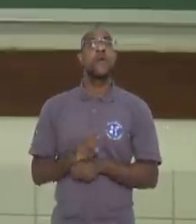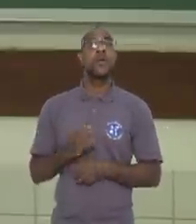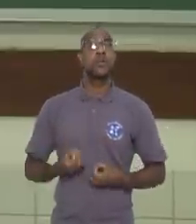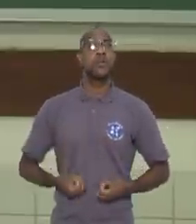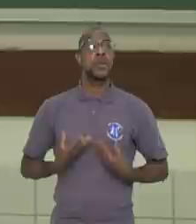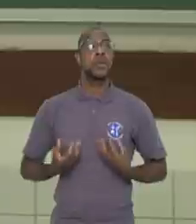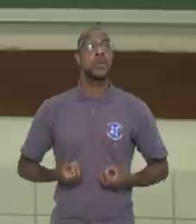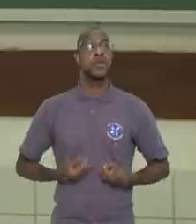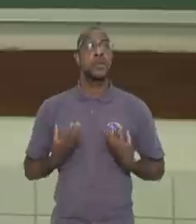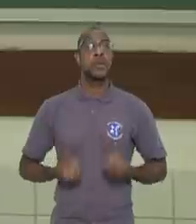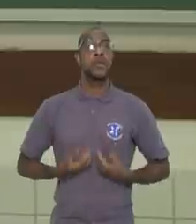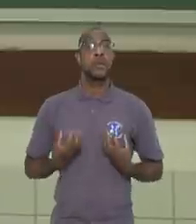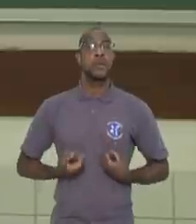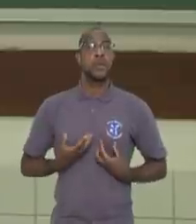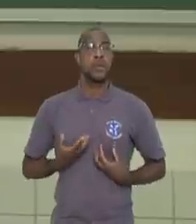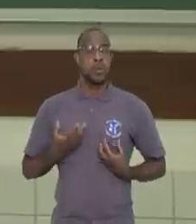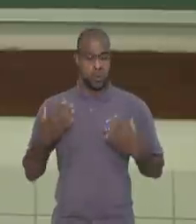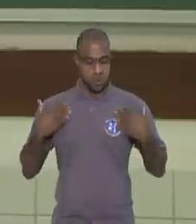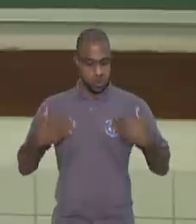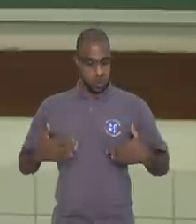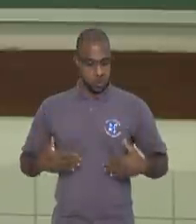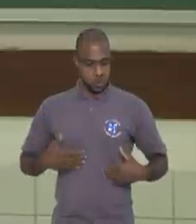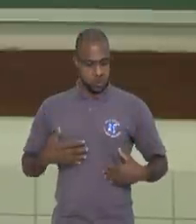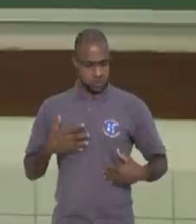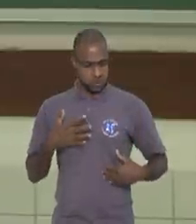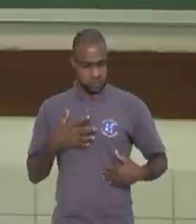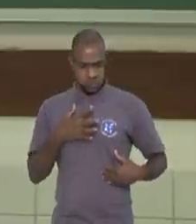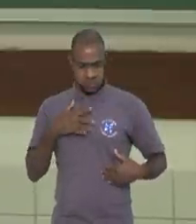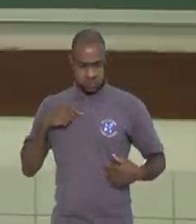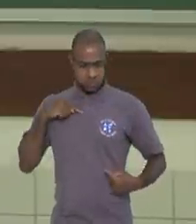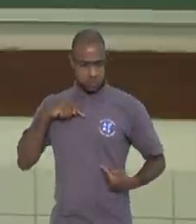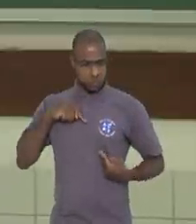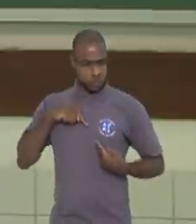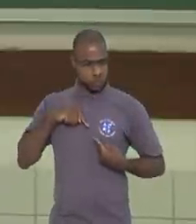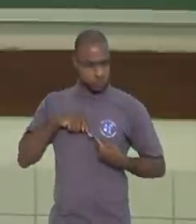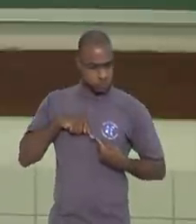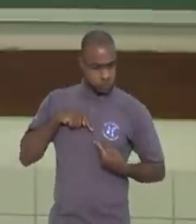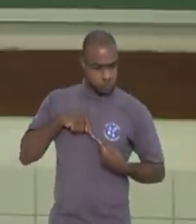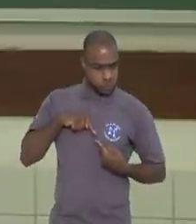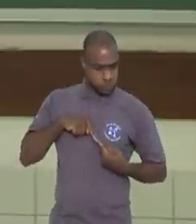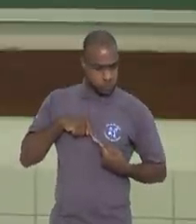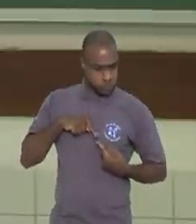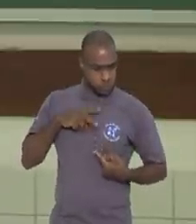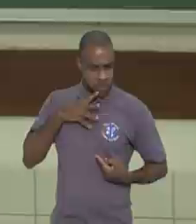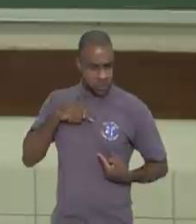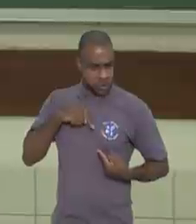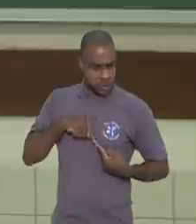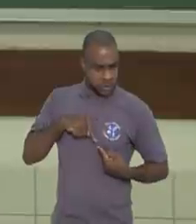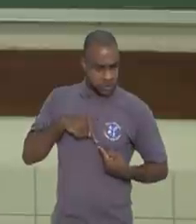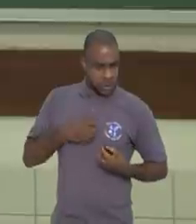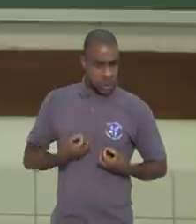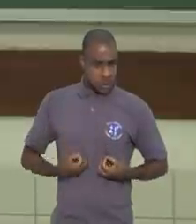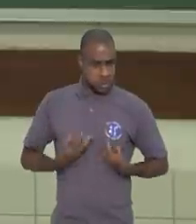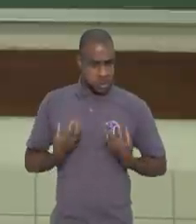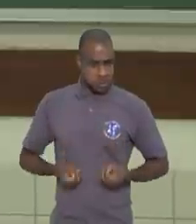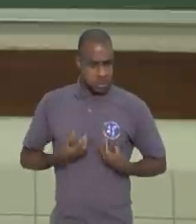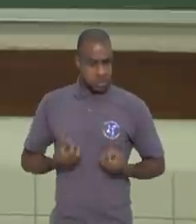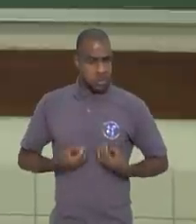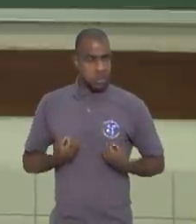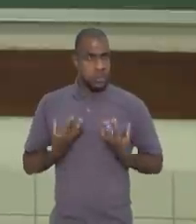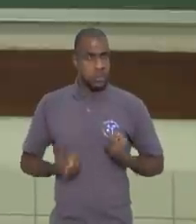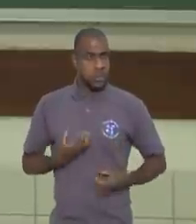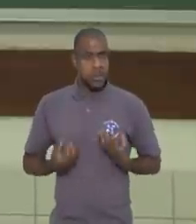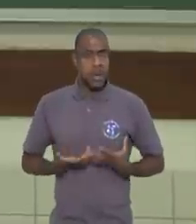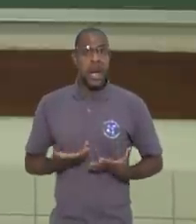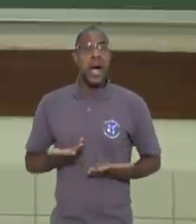Covid-19. O corpo vai reconhecer aquilo como um corpo estranho e vai começar a produzir, então, os anticorpos para combater. Quando a pessoa